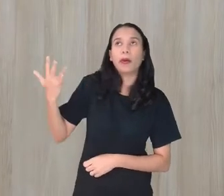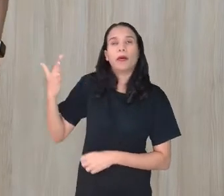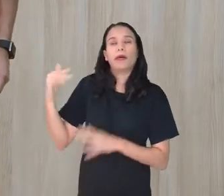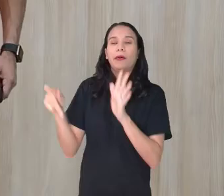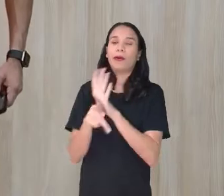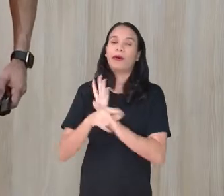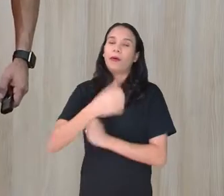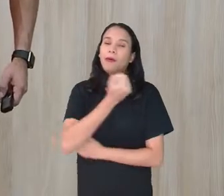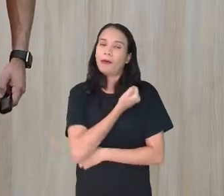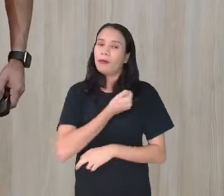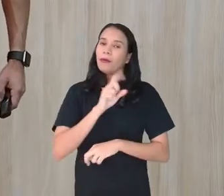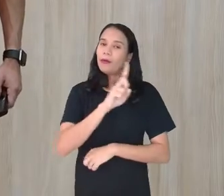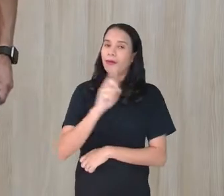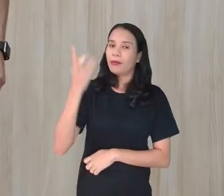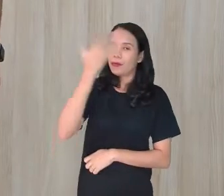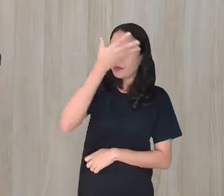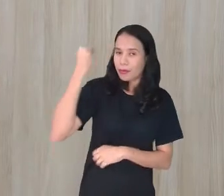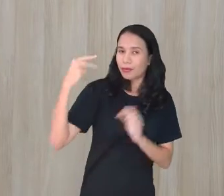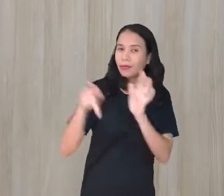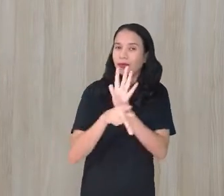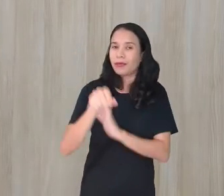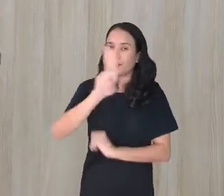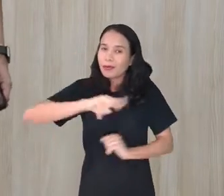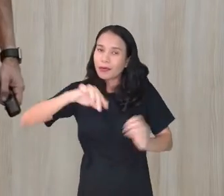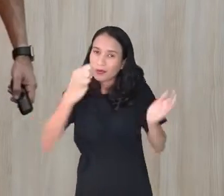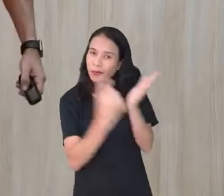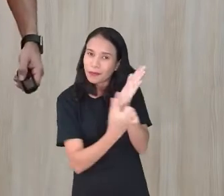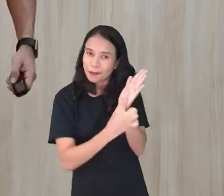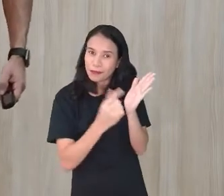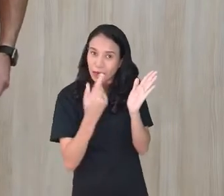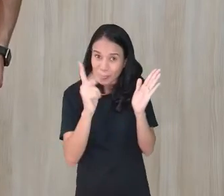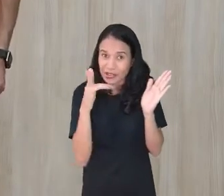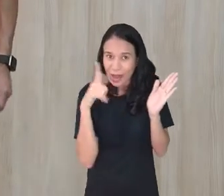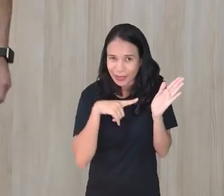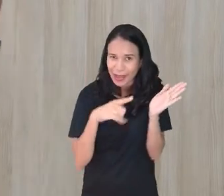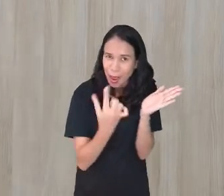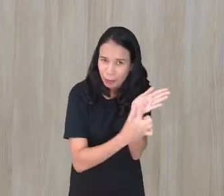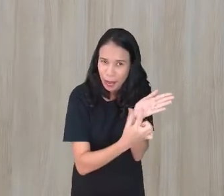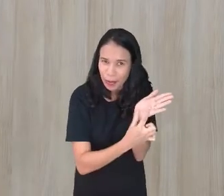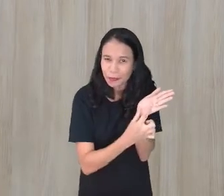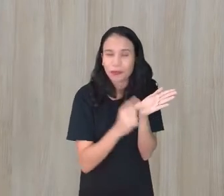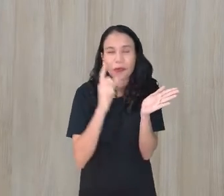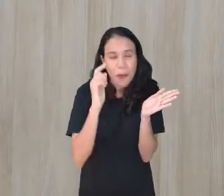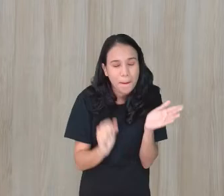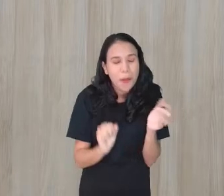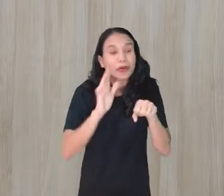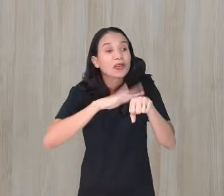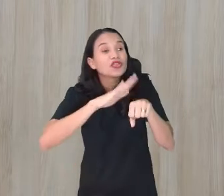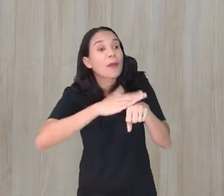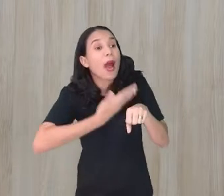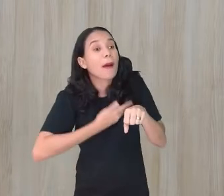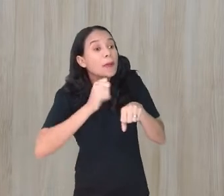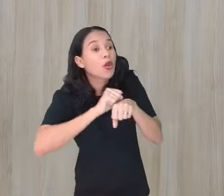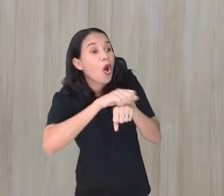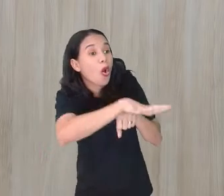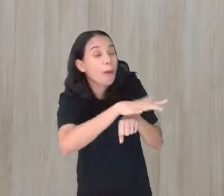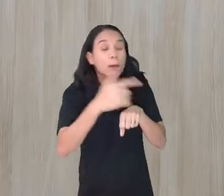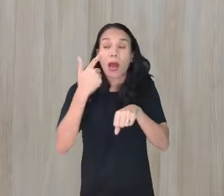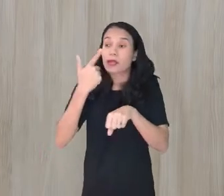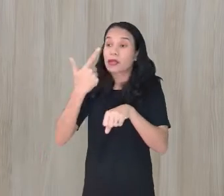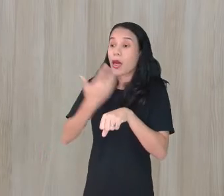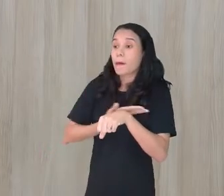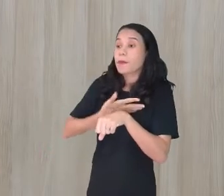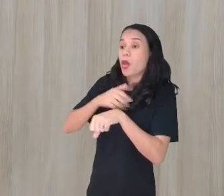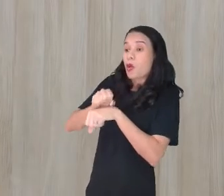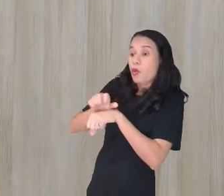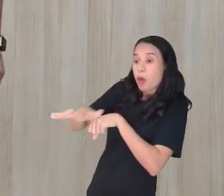beleza? Então, não esquece aí de baixar o aplicativo. Quem já tem o aplicativo instalado, compartilha aí para o seu amigo de classe, para o seu